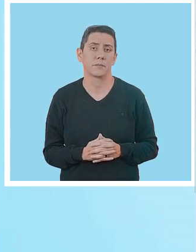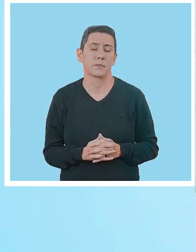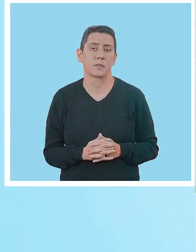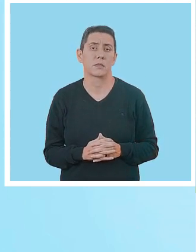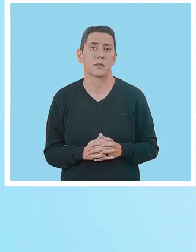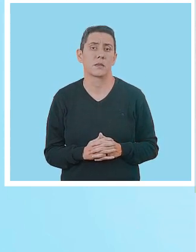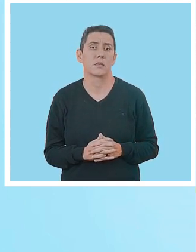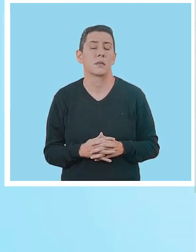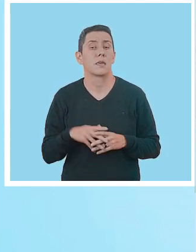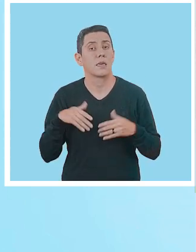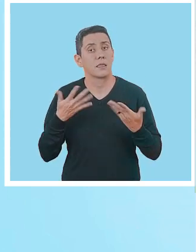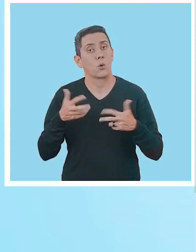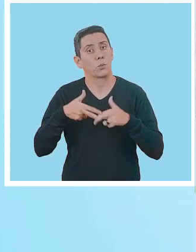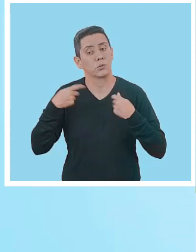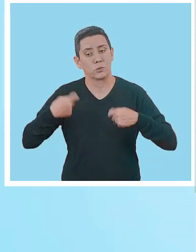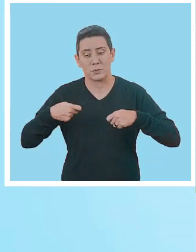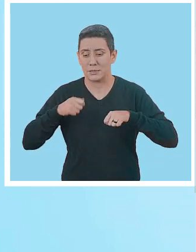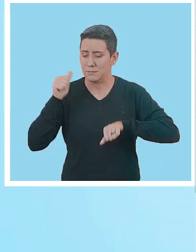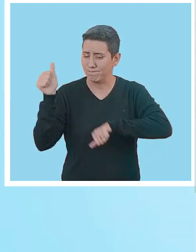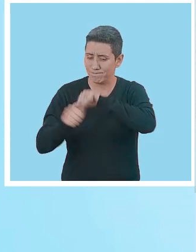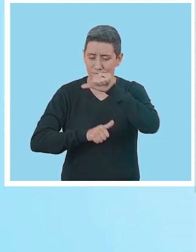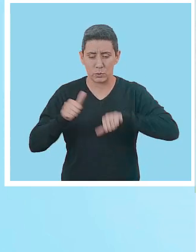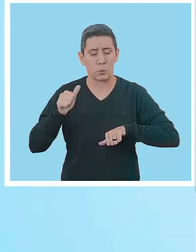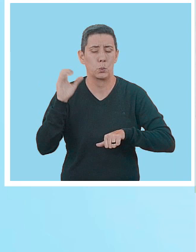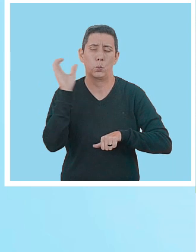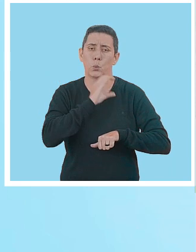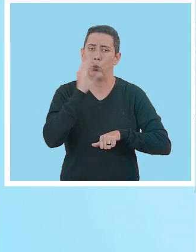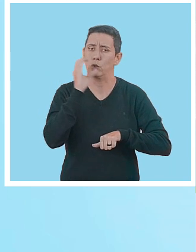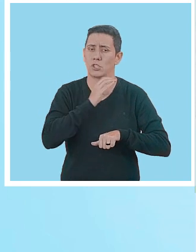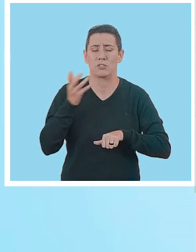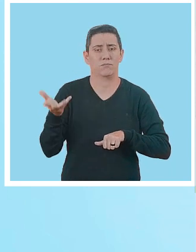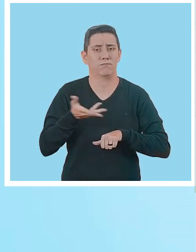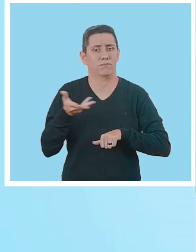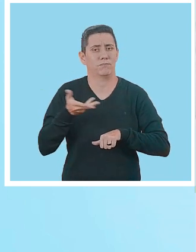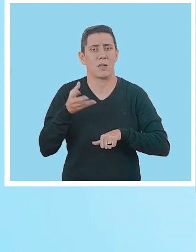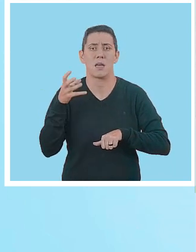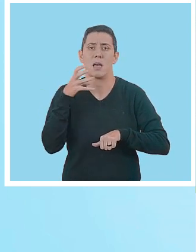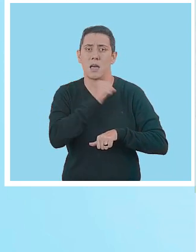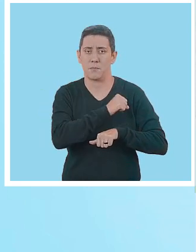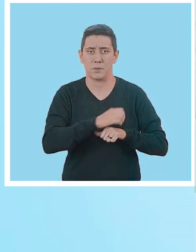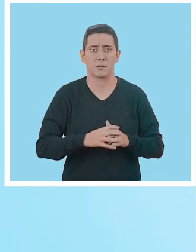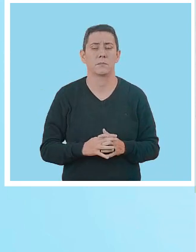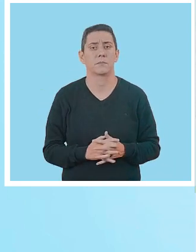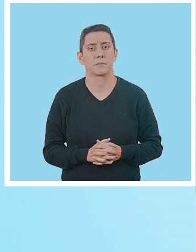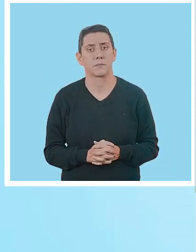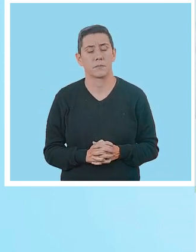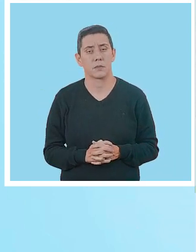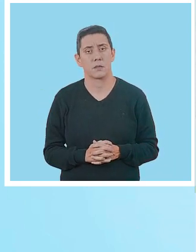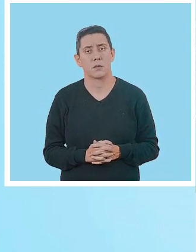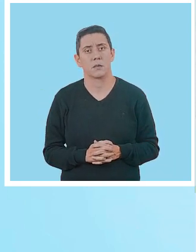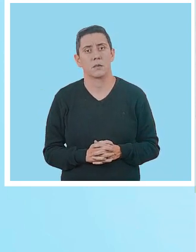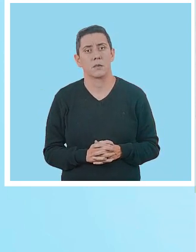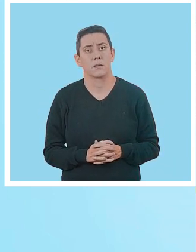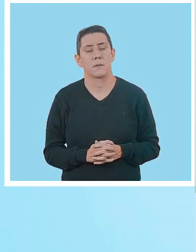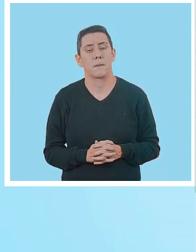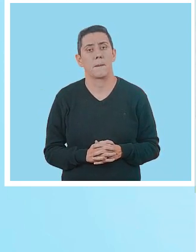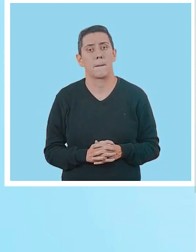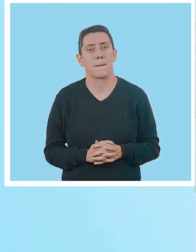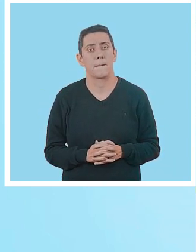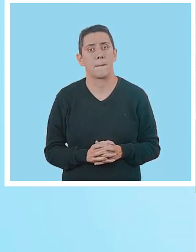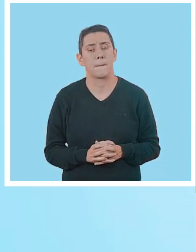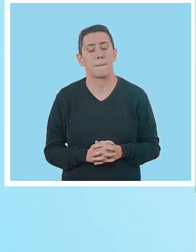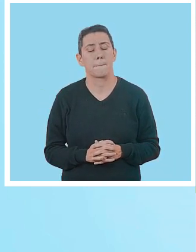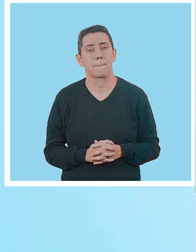na matriz elétrica é urgente né ela tem que ser feita de forma acelerada importante também que seja feita de